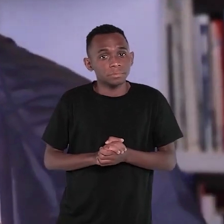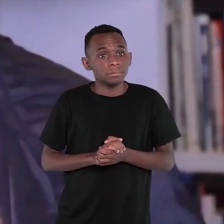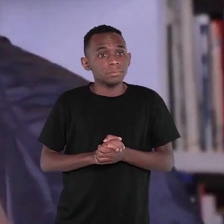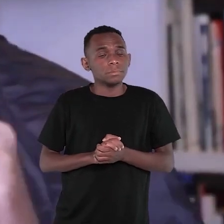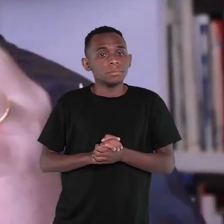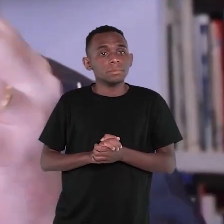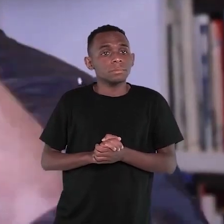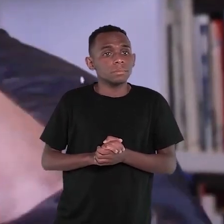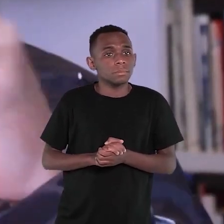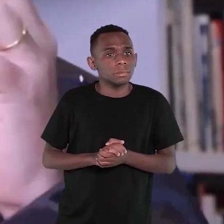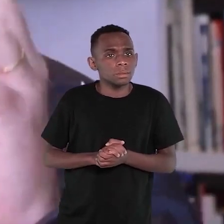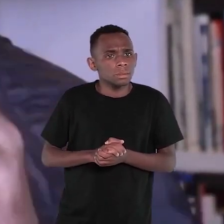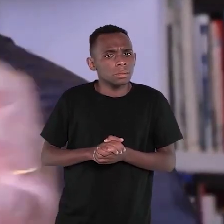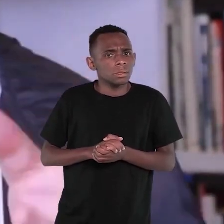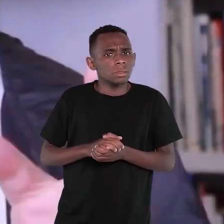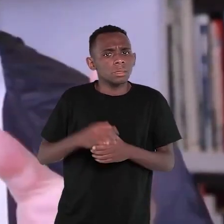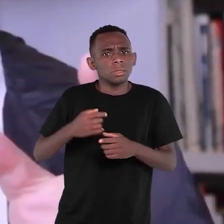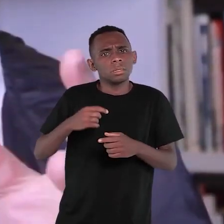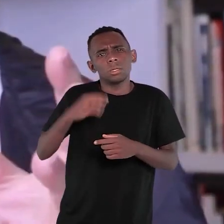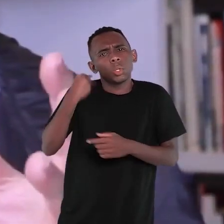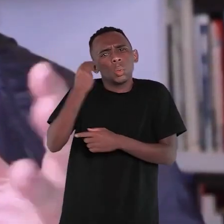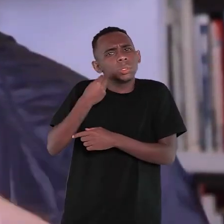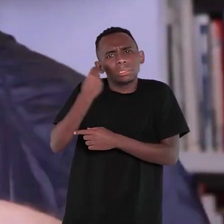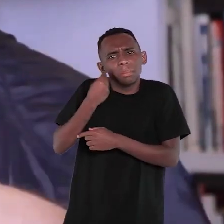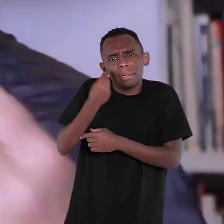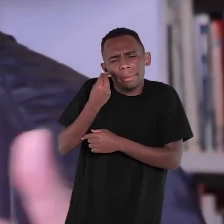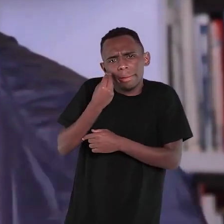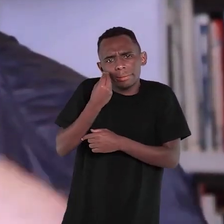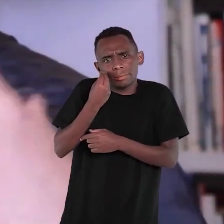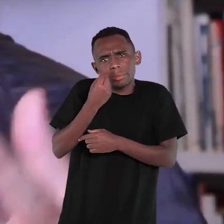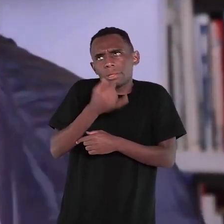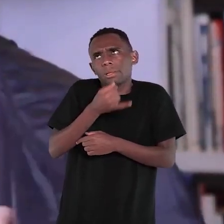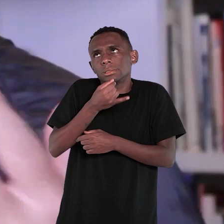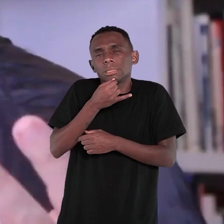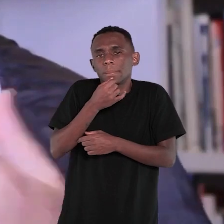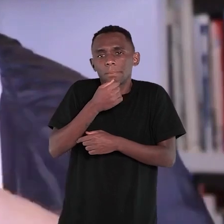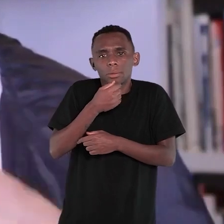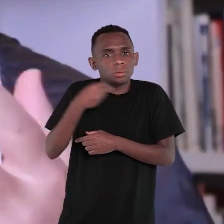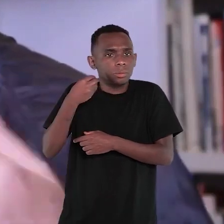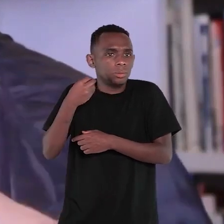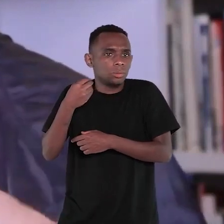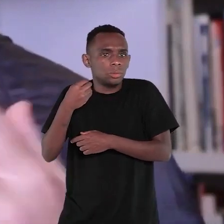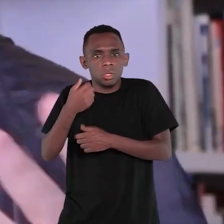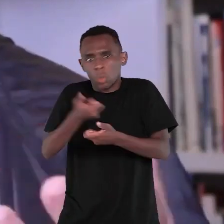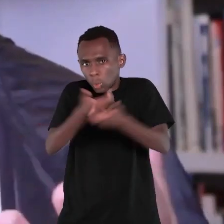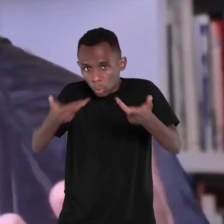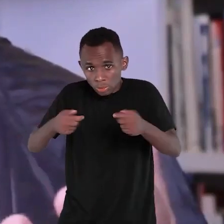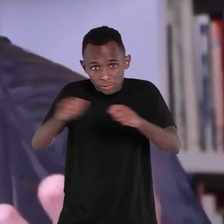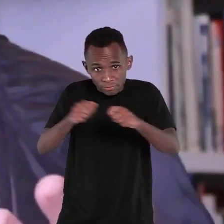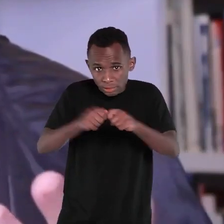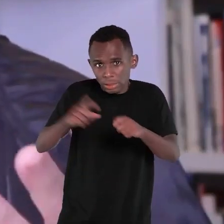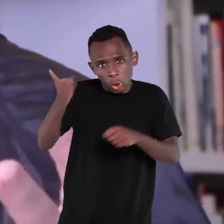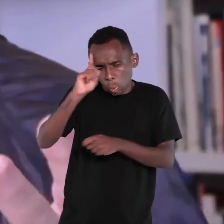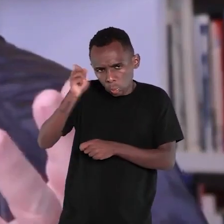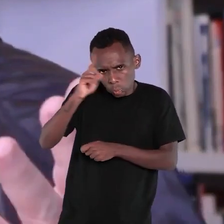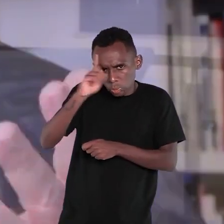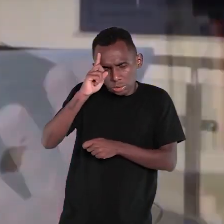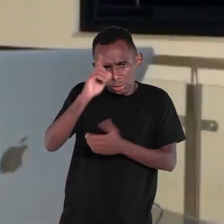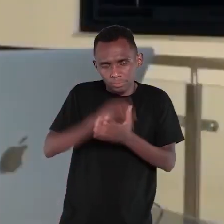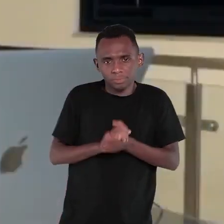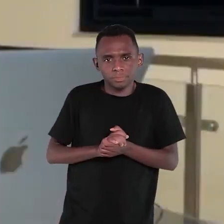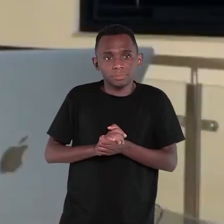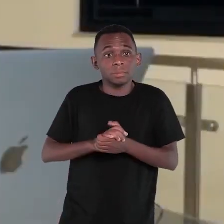já provou, que nem são experimentadas durante a prática diária de afazeres. Né?